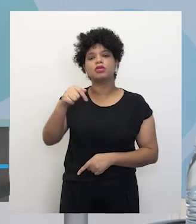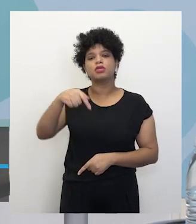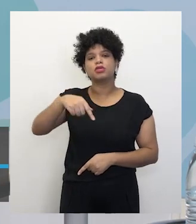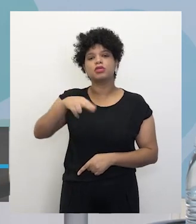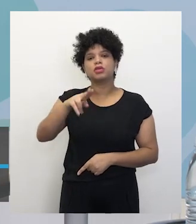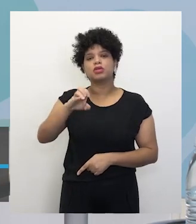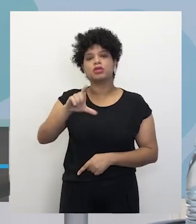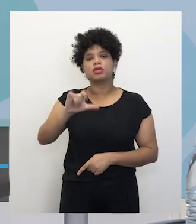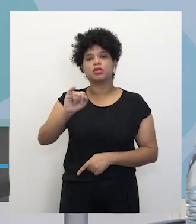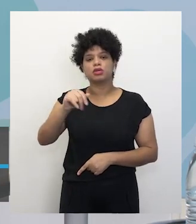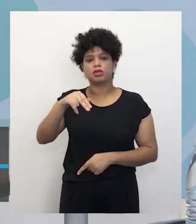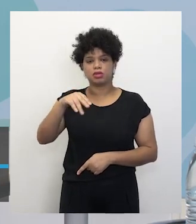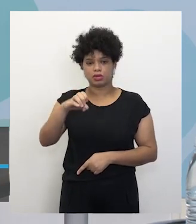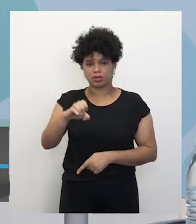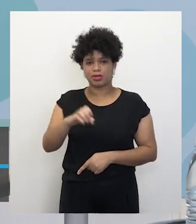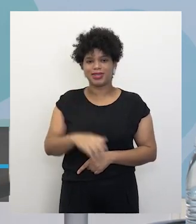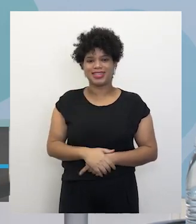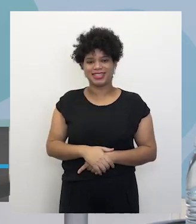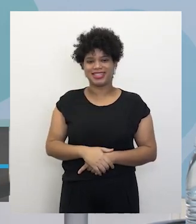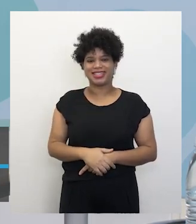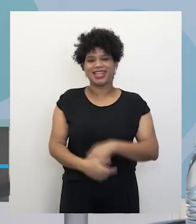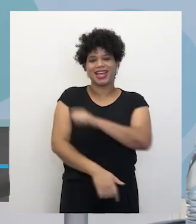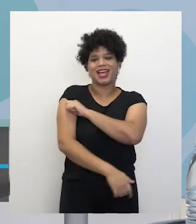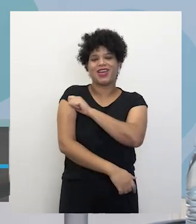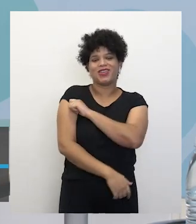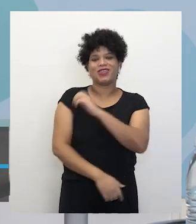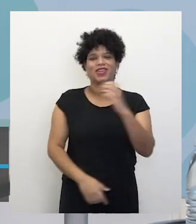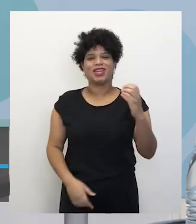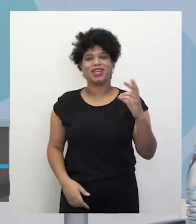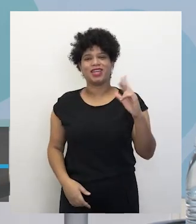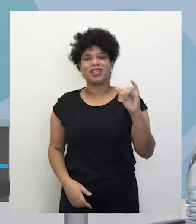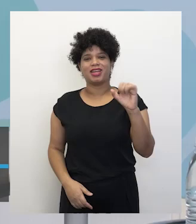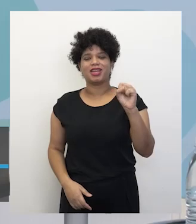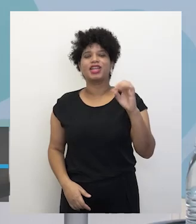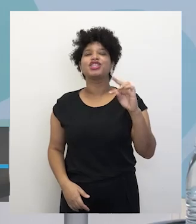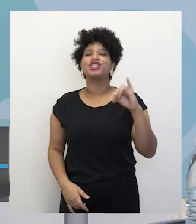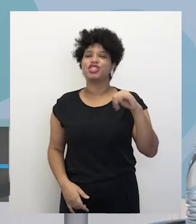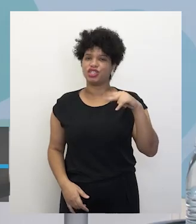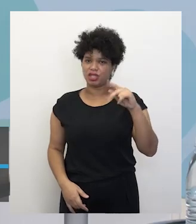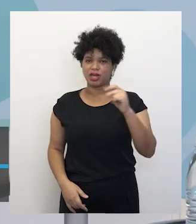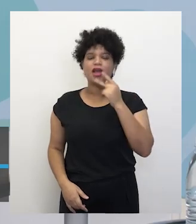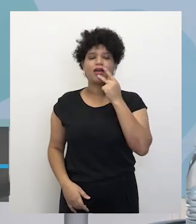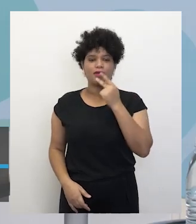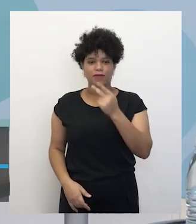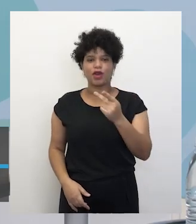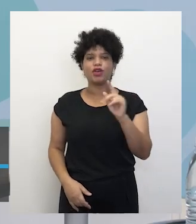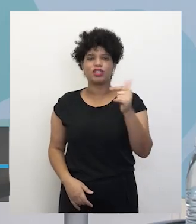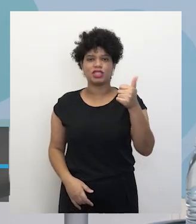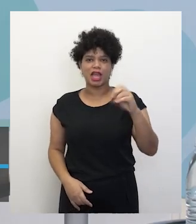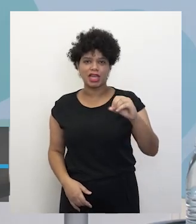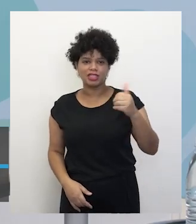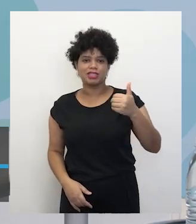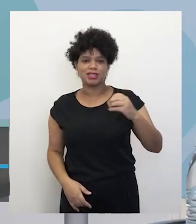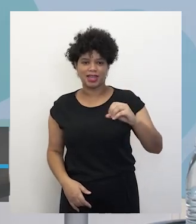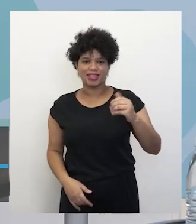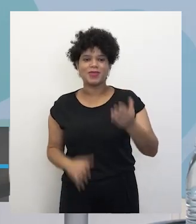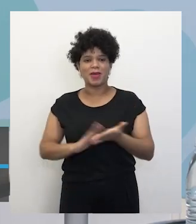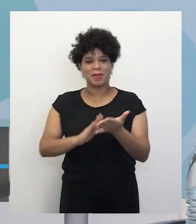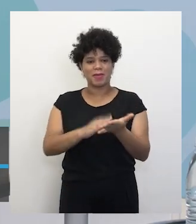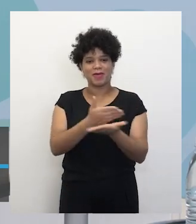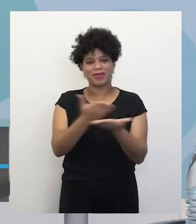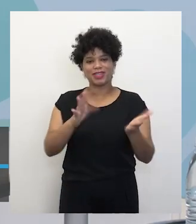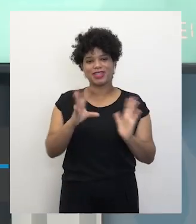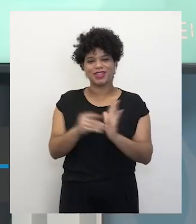de Cristina Fitbaldi, PI Santo André, dizendo 10 também. Vários 10, 10, 10. Parabéns a todos que